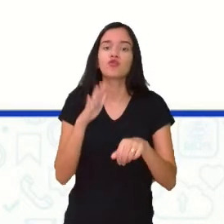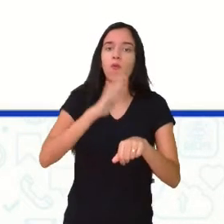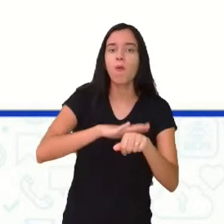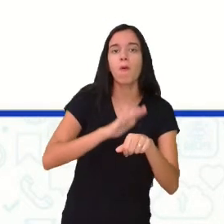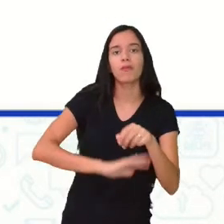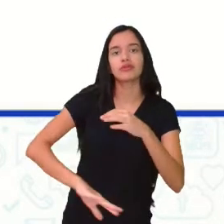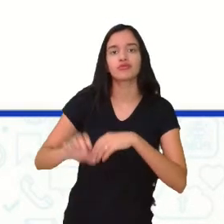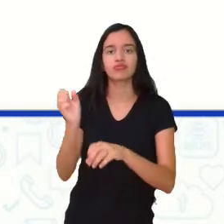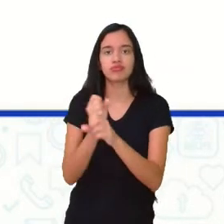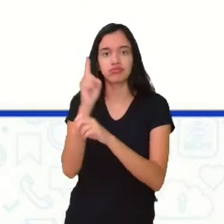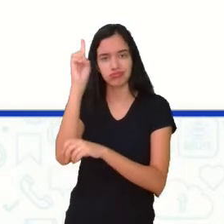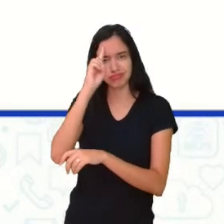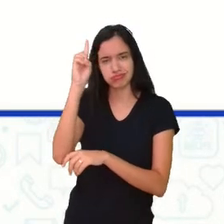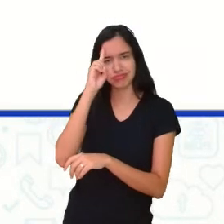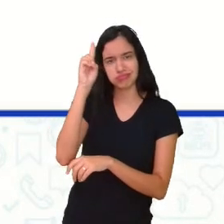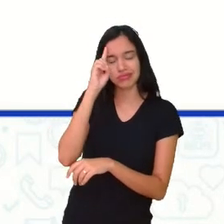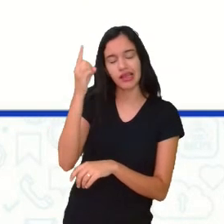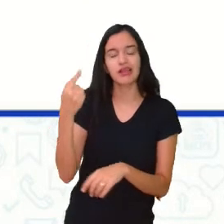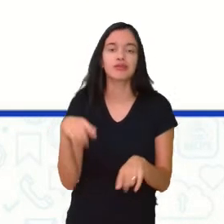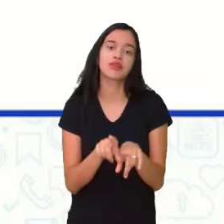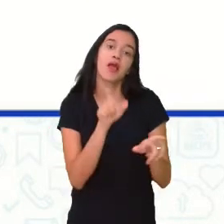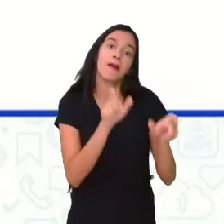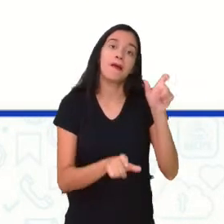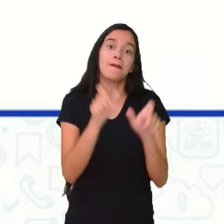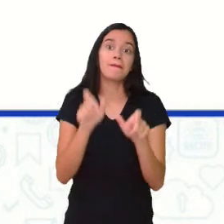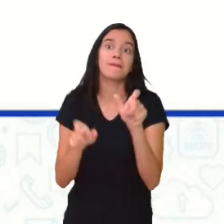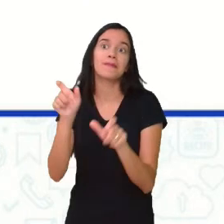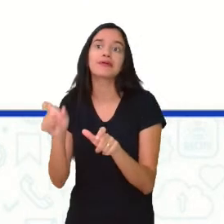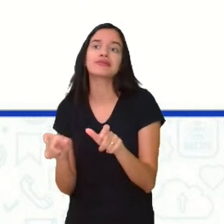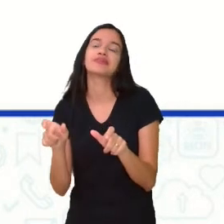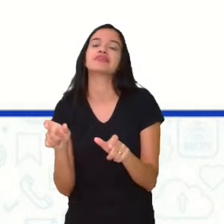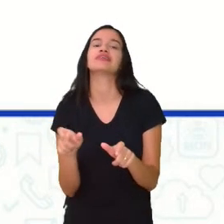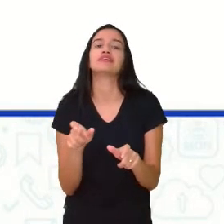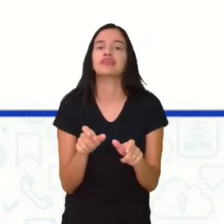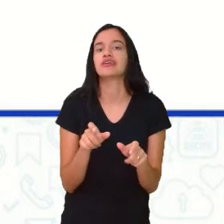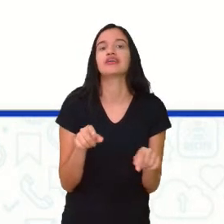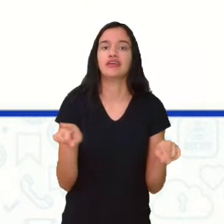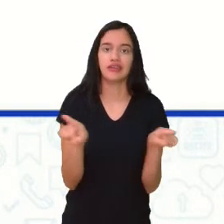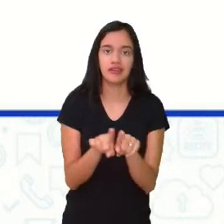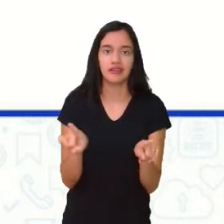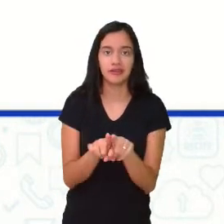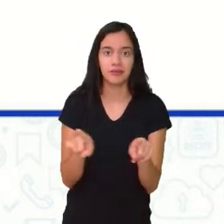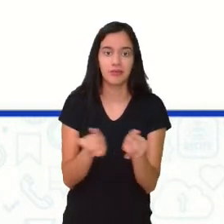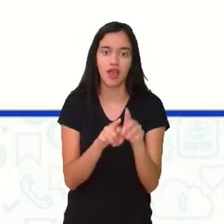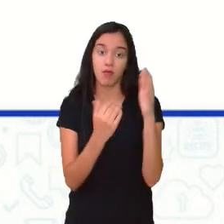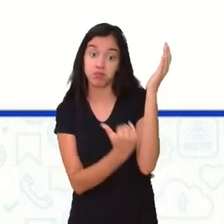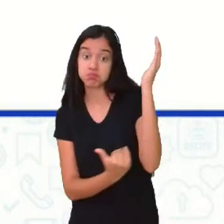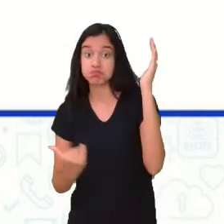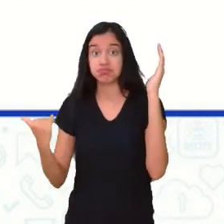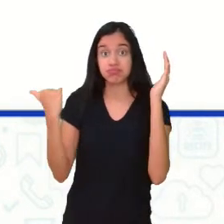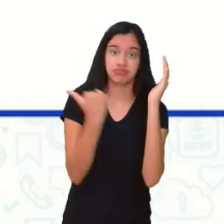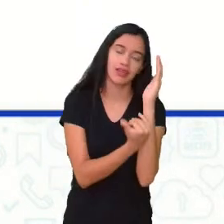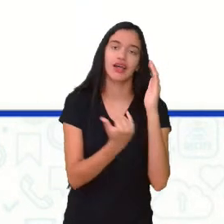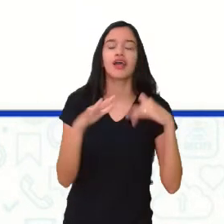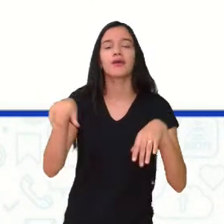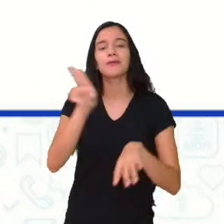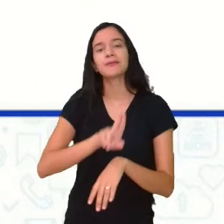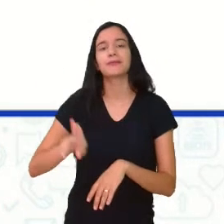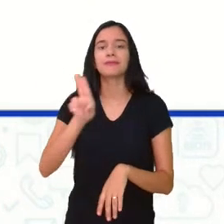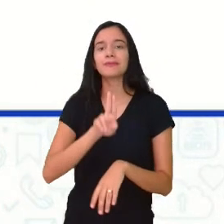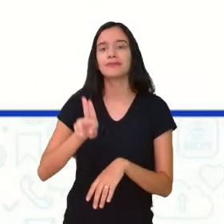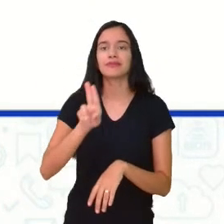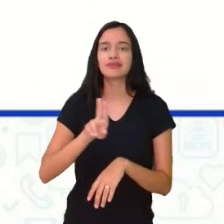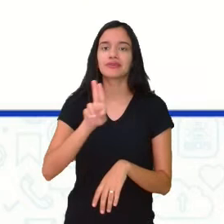vida cotidiana através de personagens caricatas e extremamente exageradas e pelo uso de